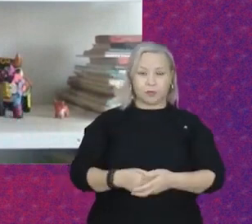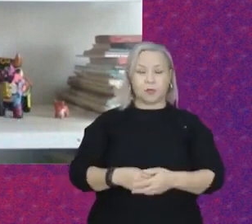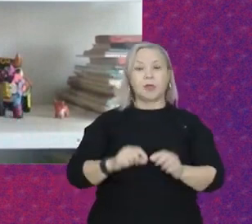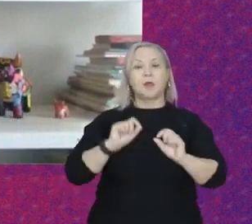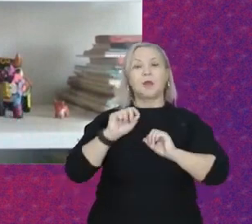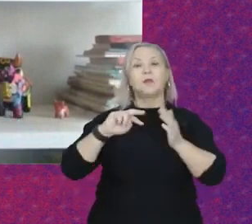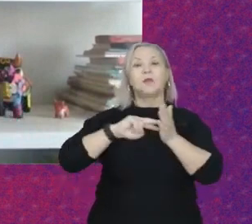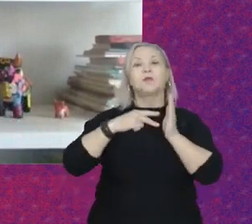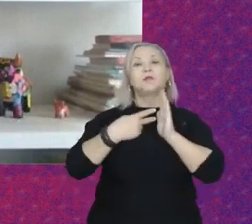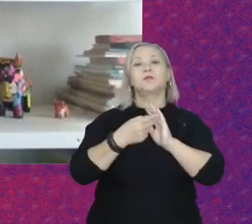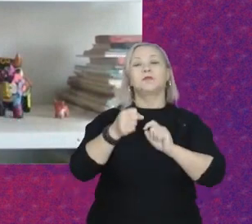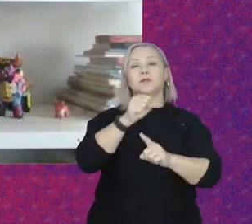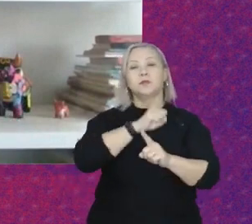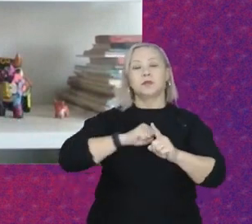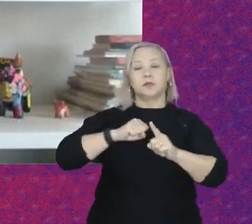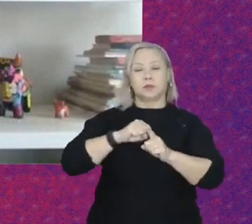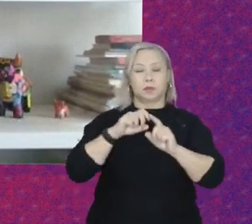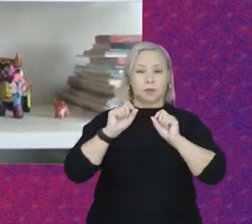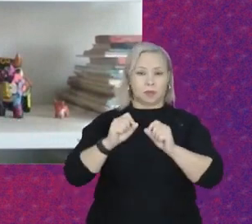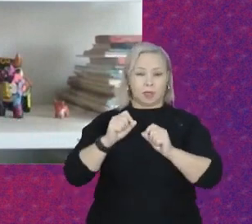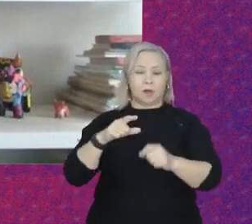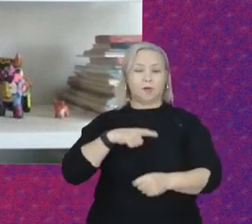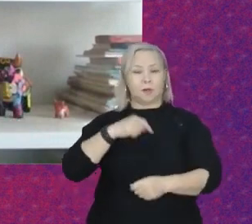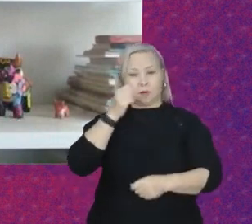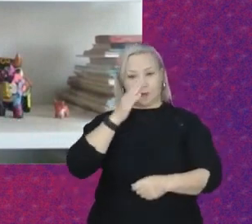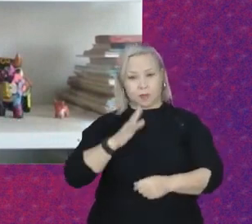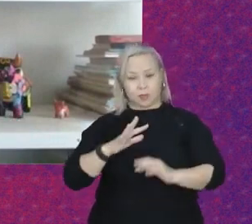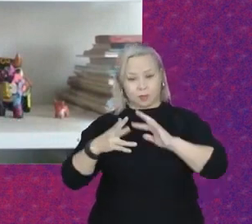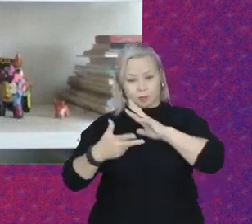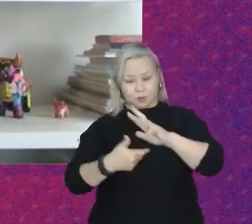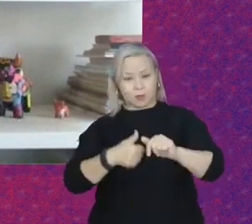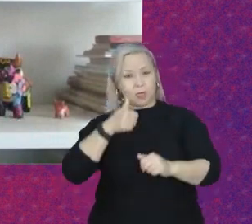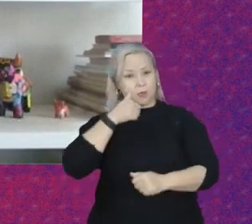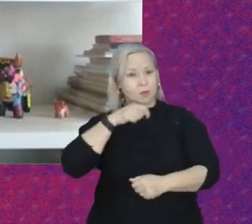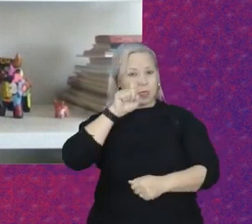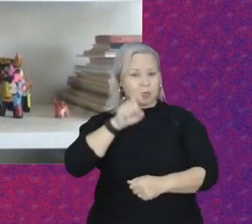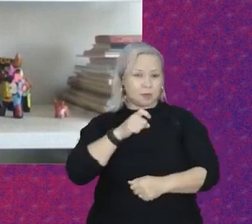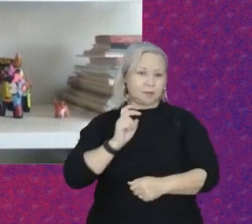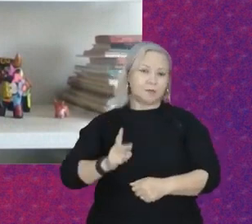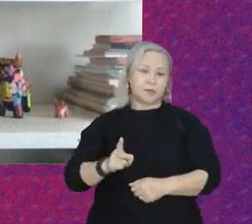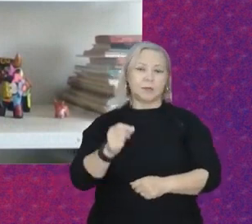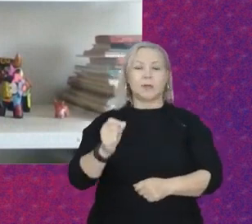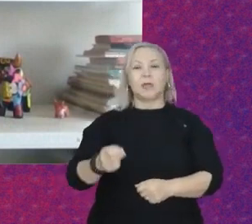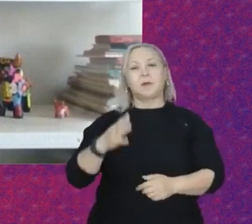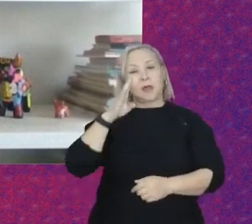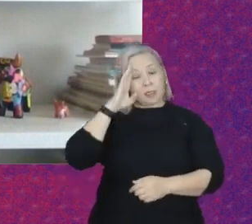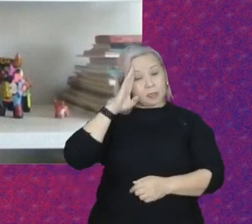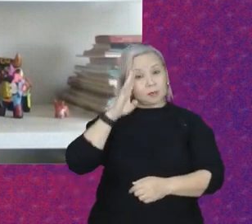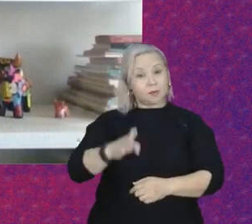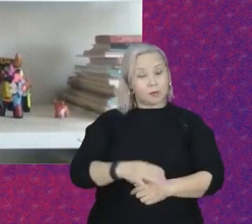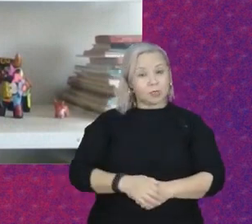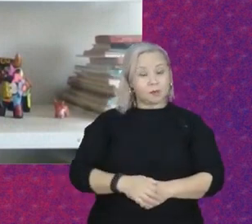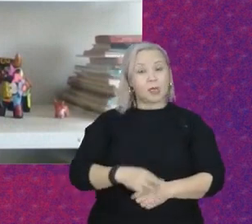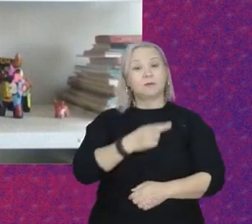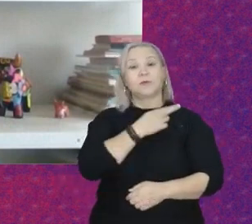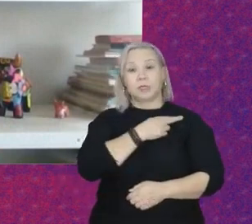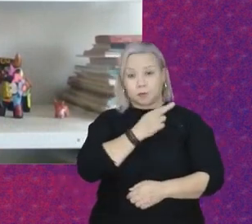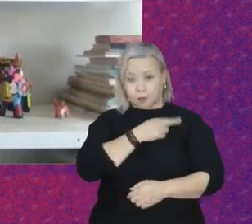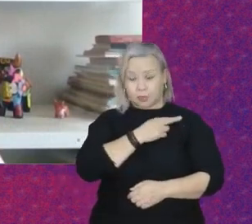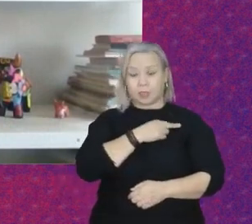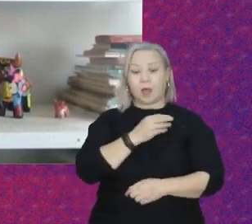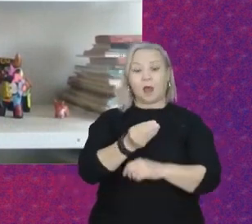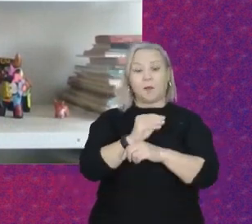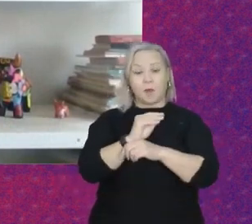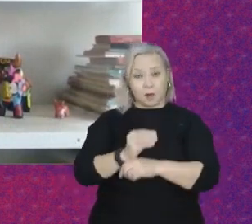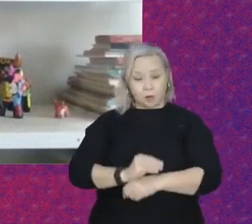configuração social que nós temos no Brasil e no mundo, as mulheres são sempre as principais responsáveis pelo